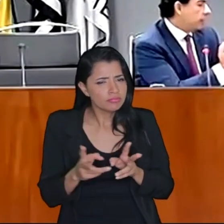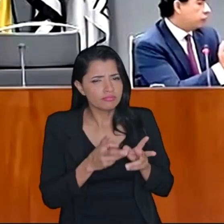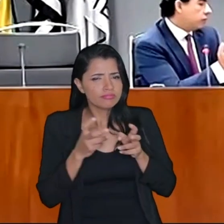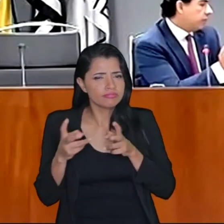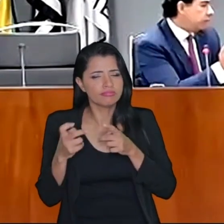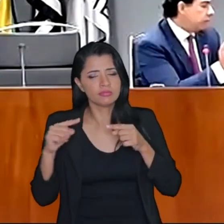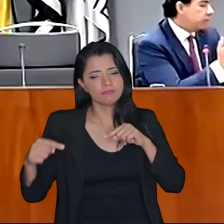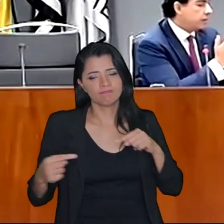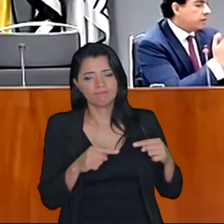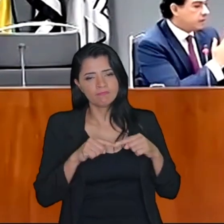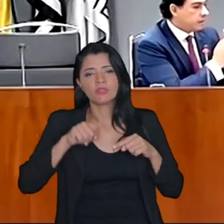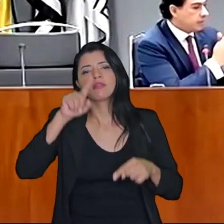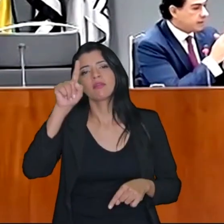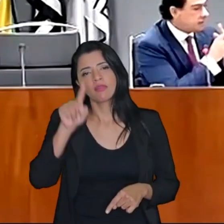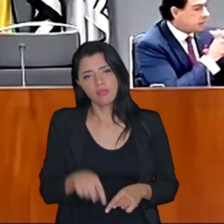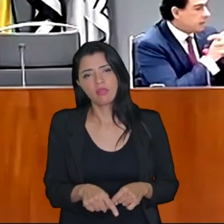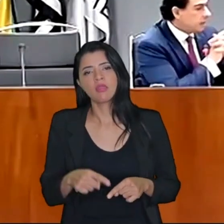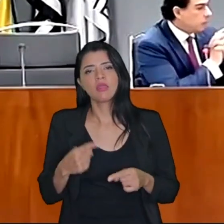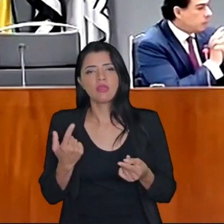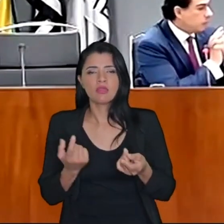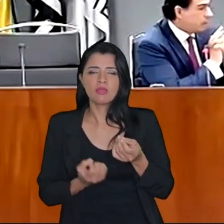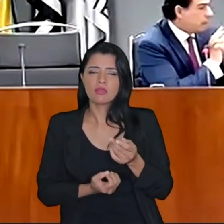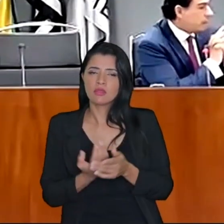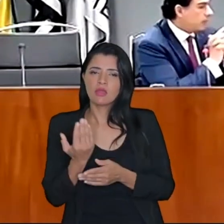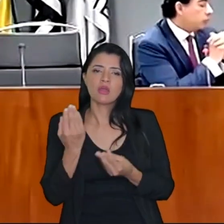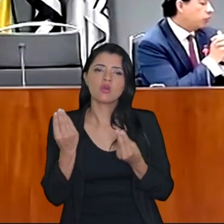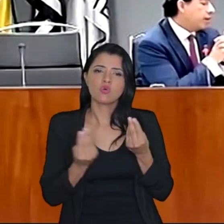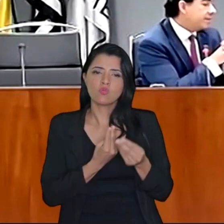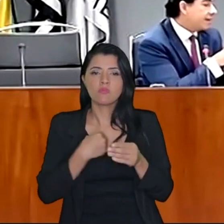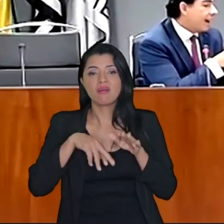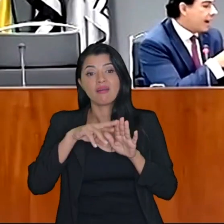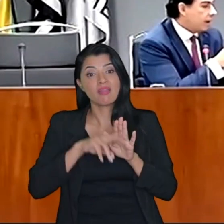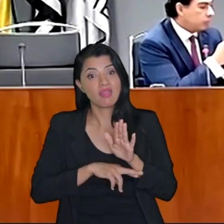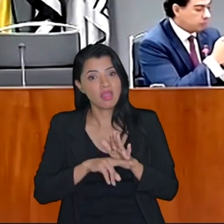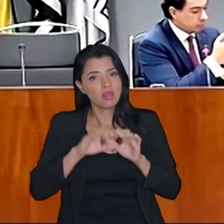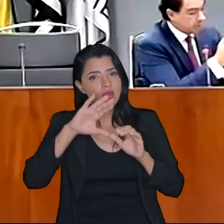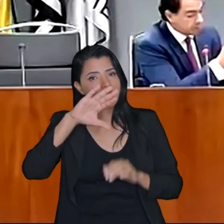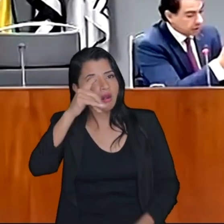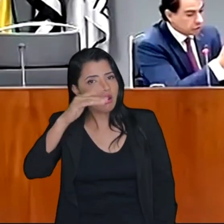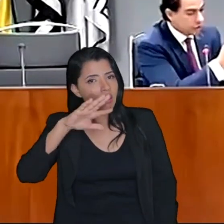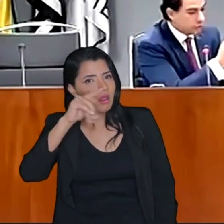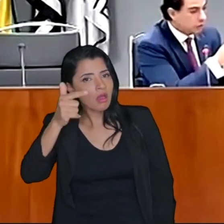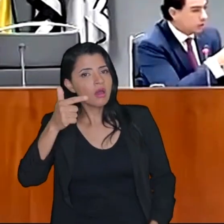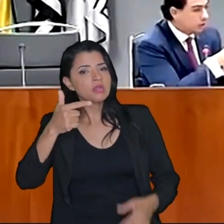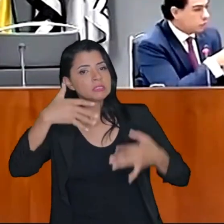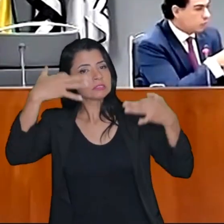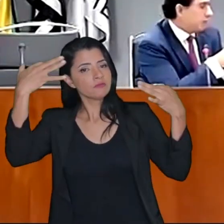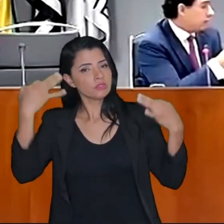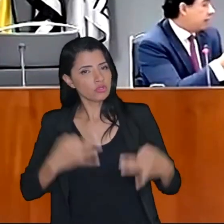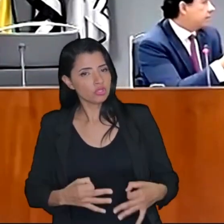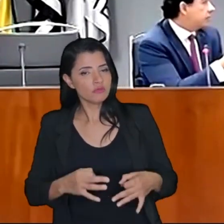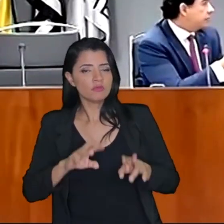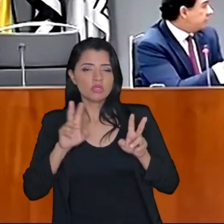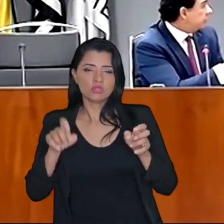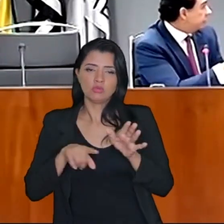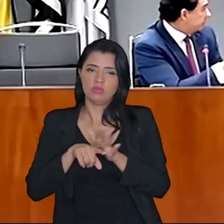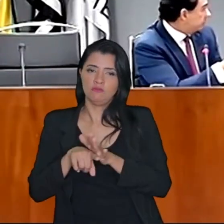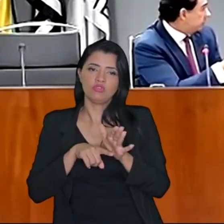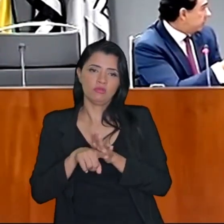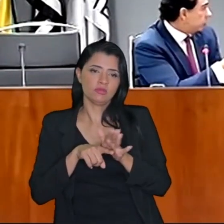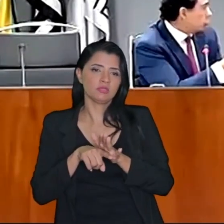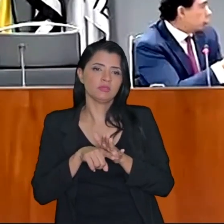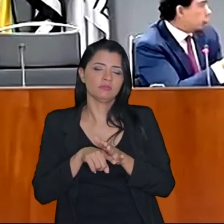assimetria seria justamente estabelecer um regramento muito mais claro, definitivo, sobre a investigação